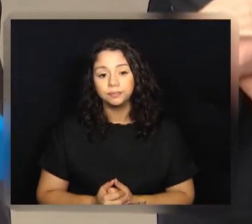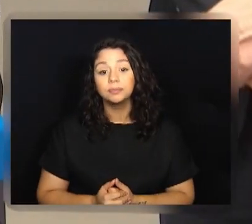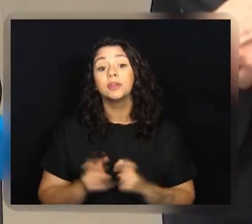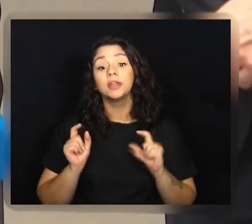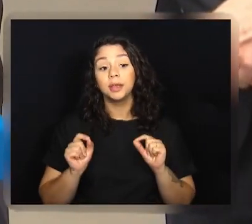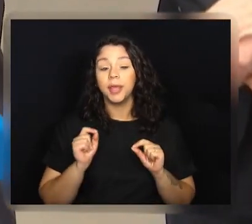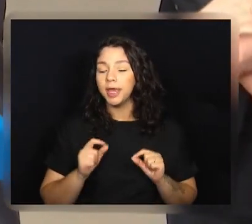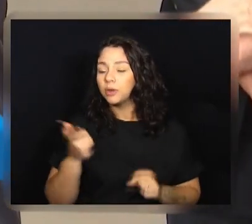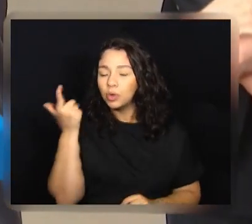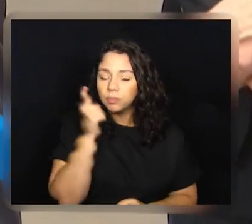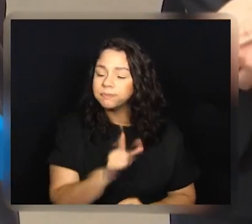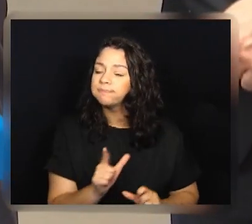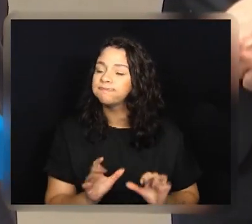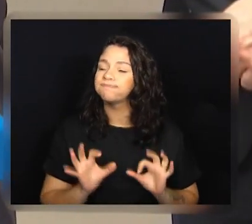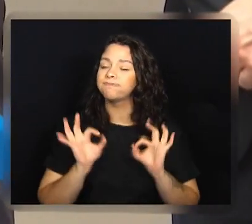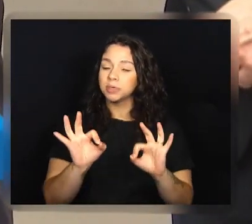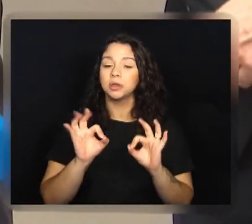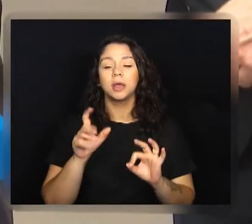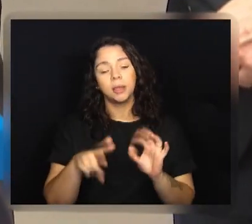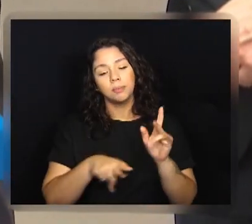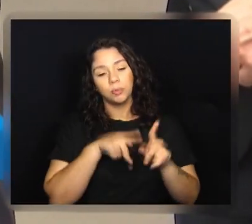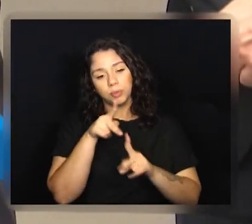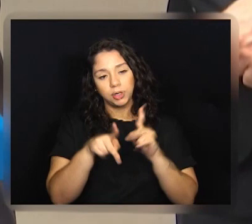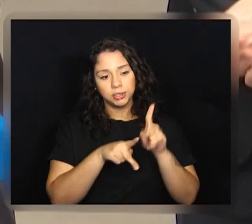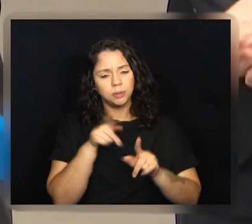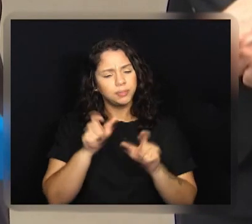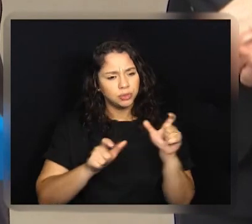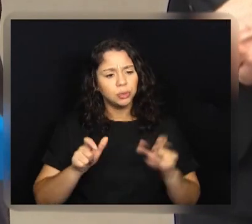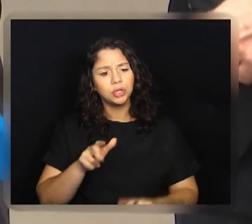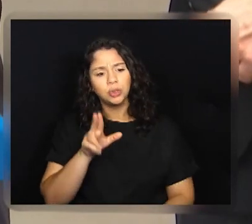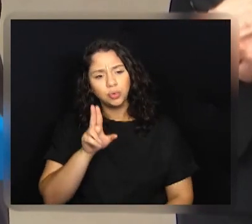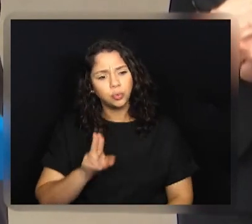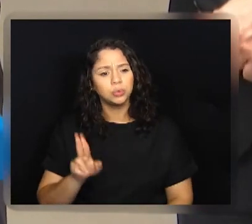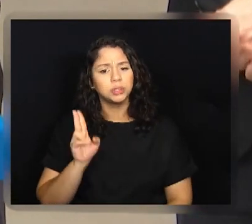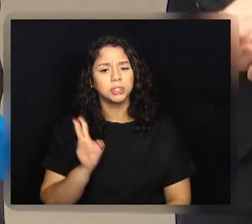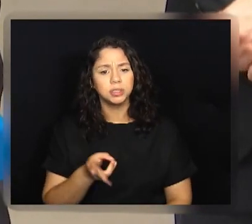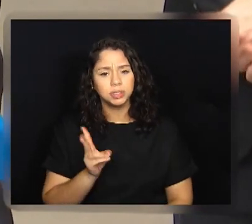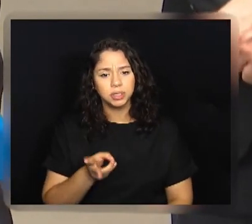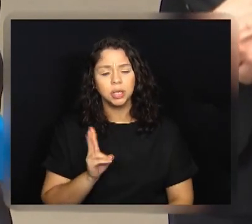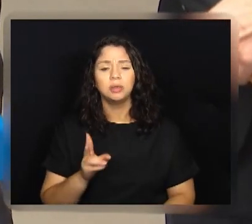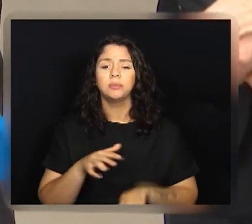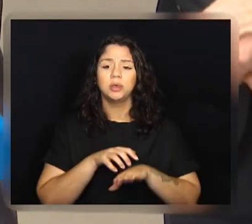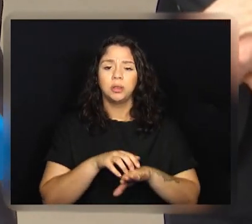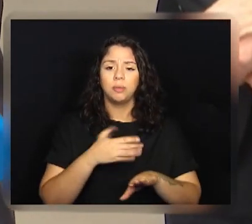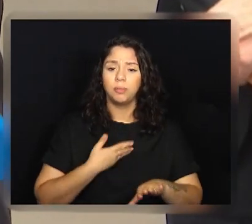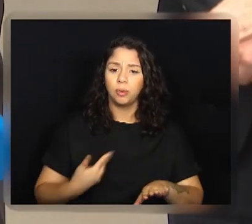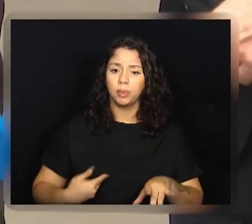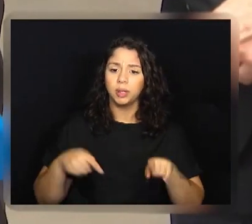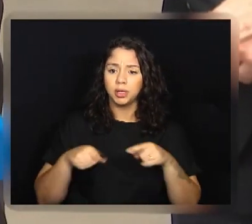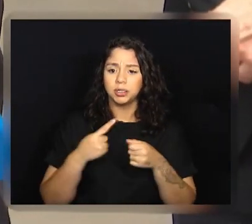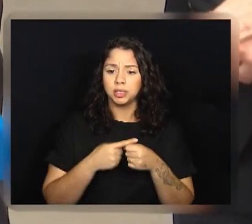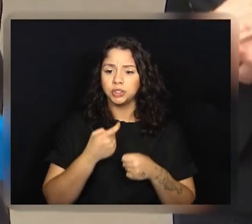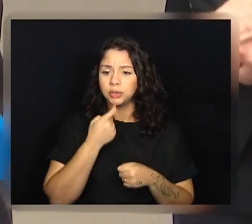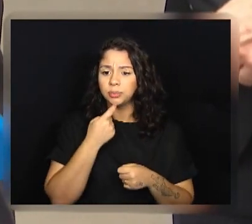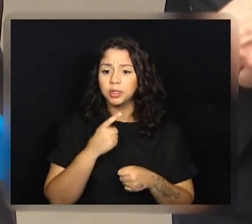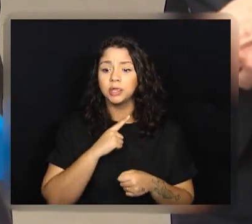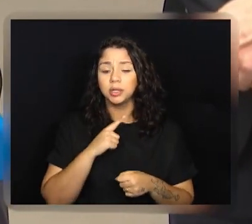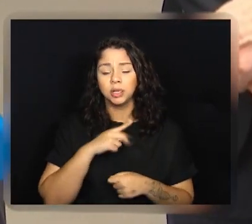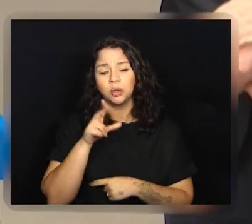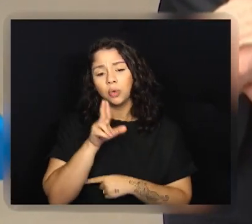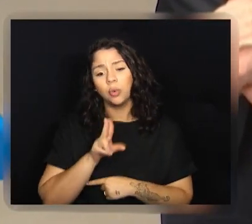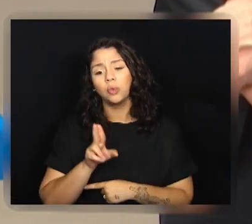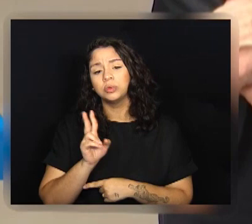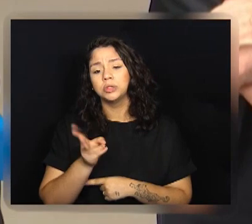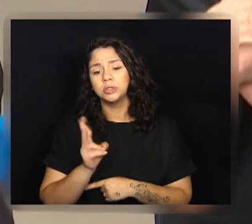população de Campinas, é as pessoas que realmente usam o transporte público na nossa cidade e tem essa utilidade